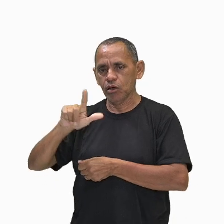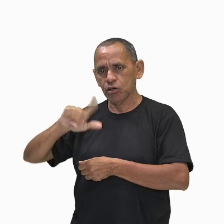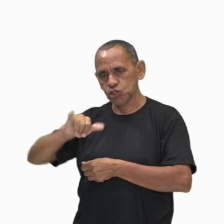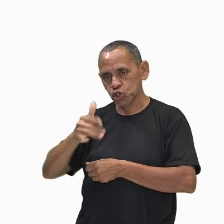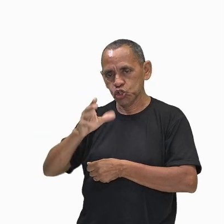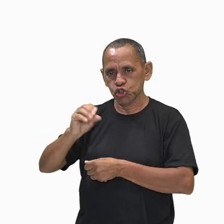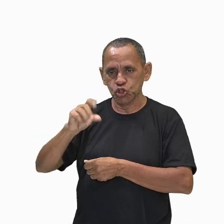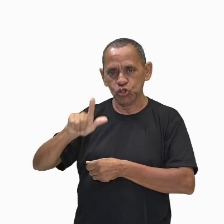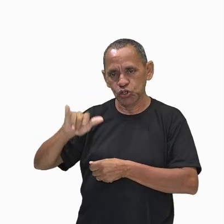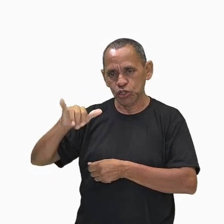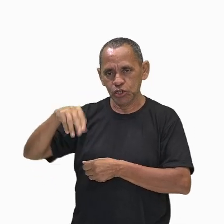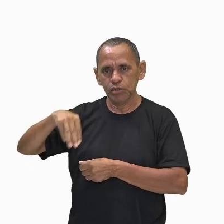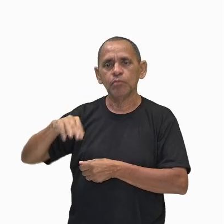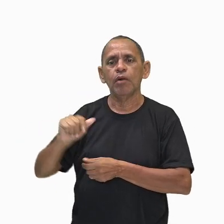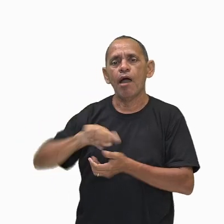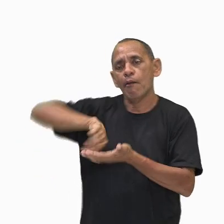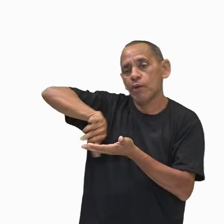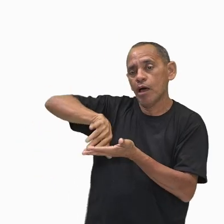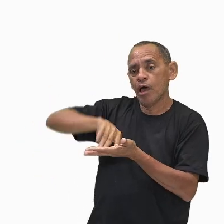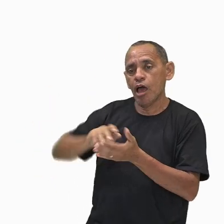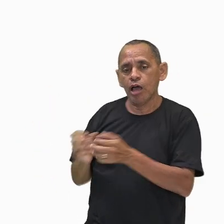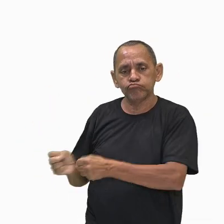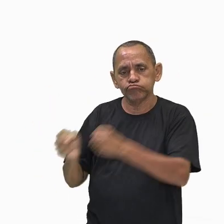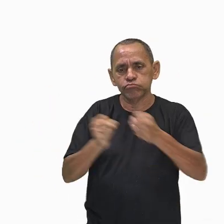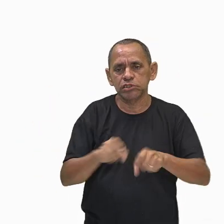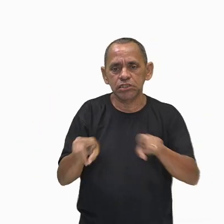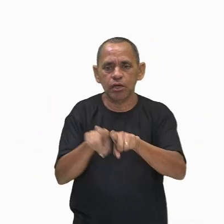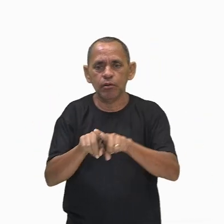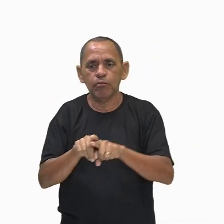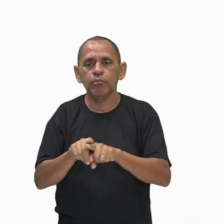do poder. Assim sendo, começaram a